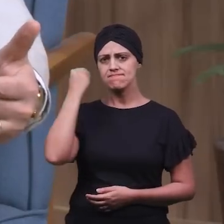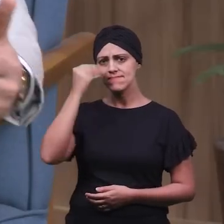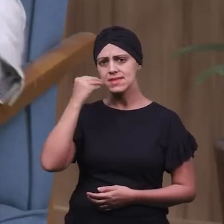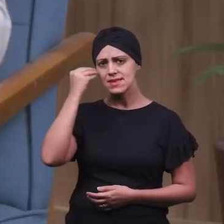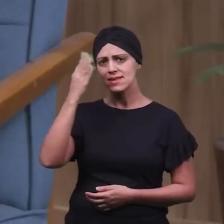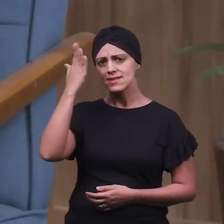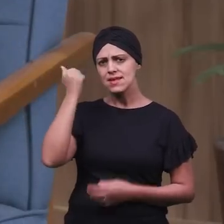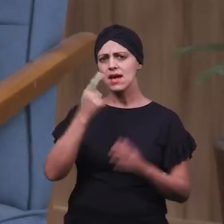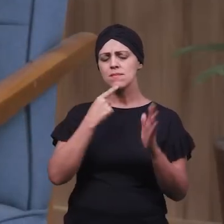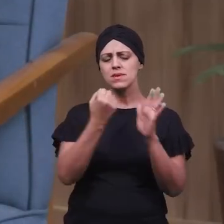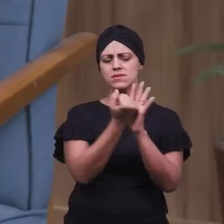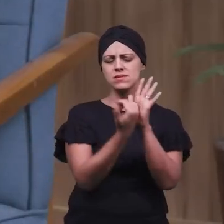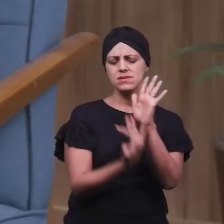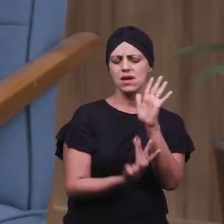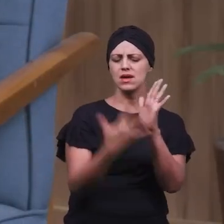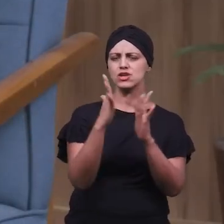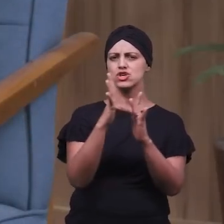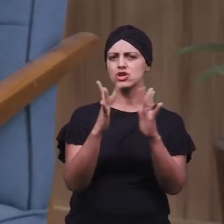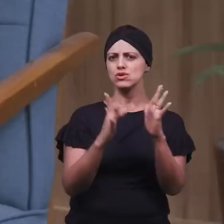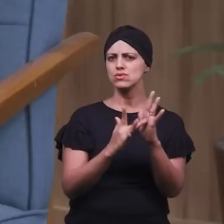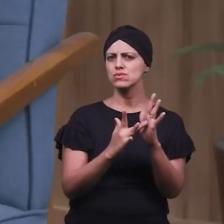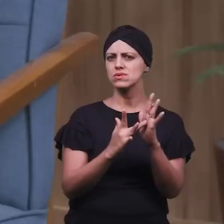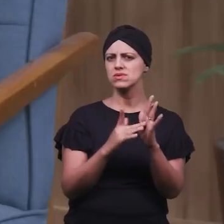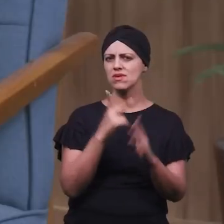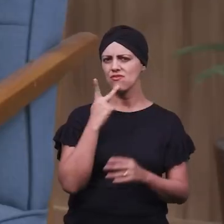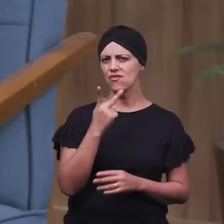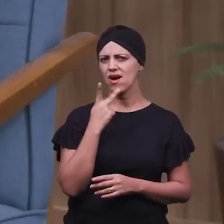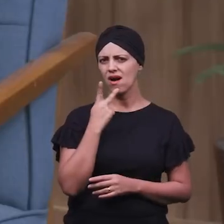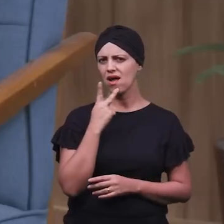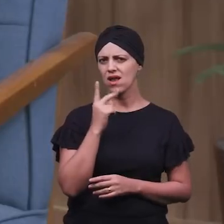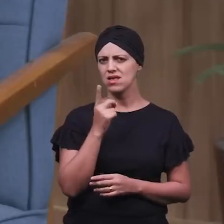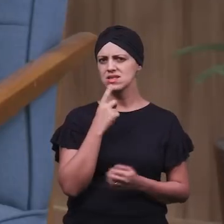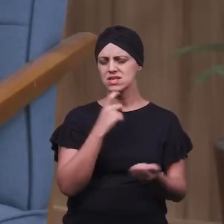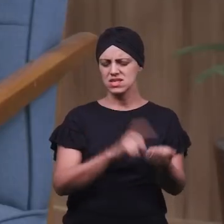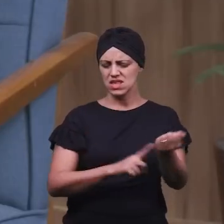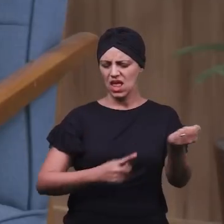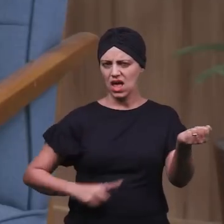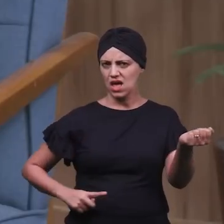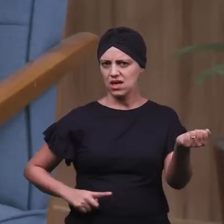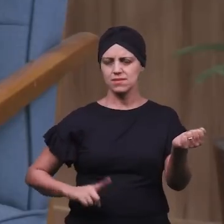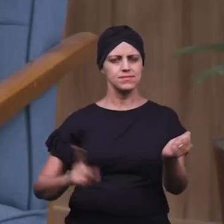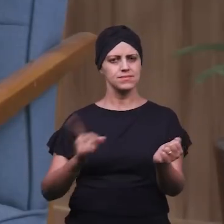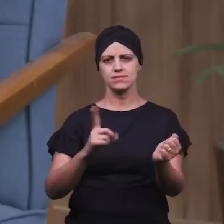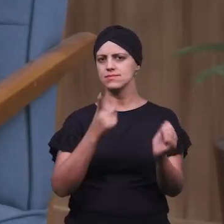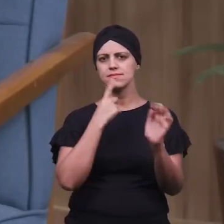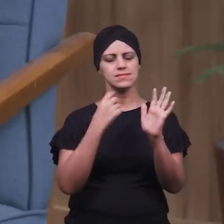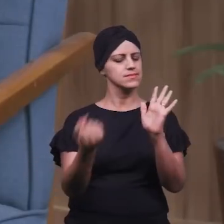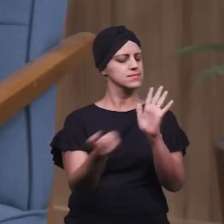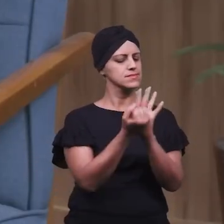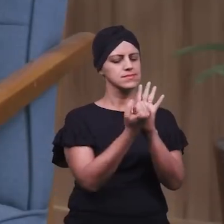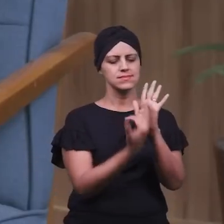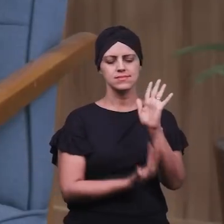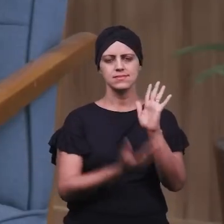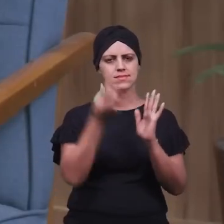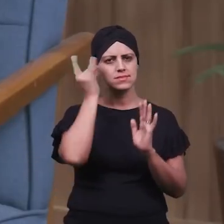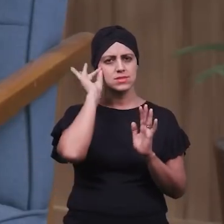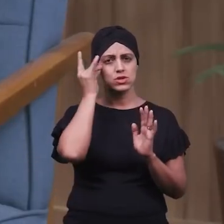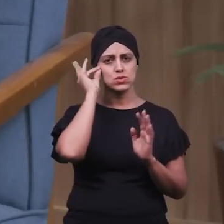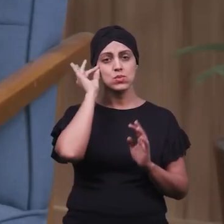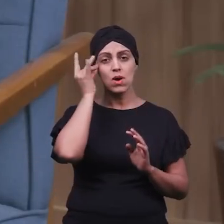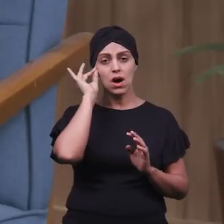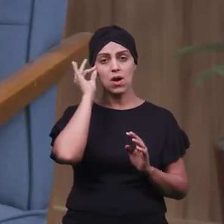sabemos que quando falamos do sangue de Jesus, a doutrina do sangue de Jesus, não estamos falando do sangue biológico, mas